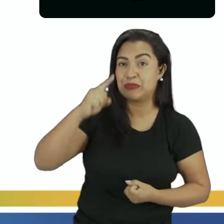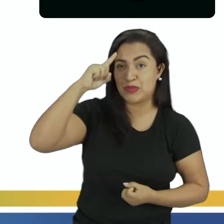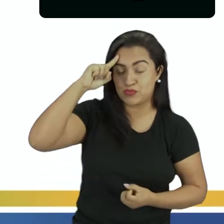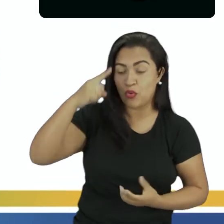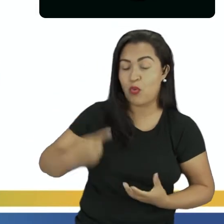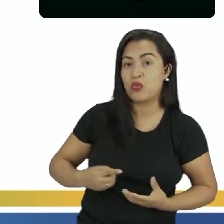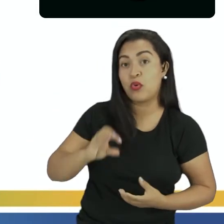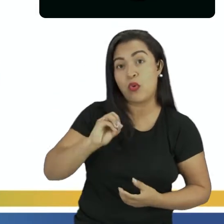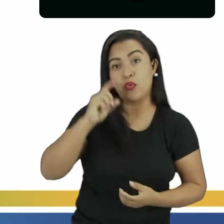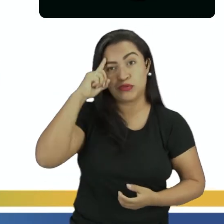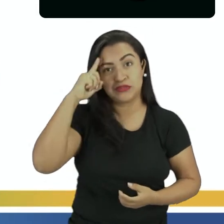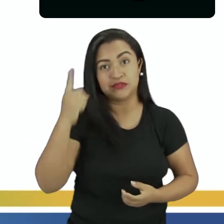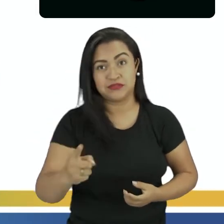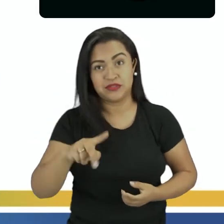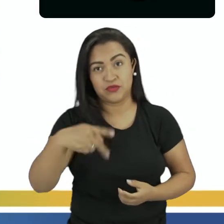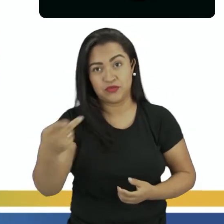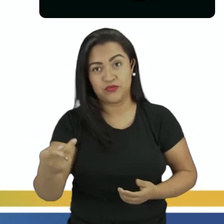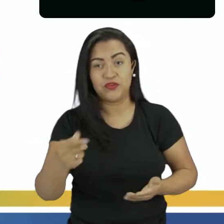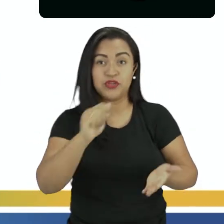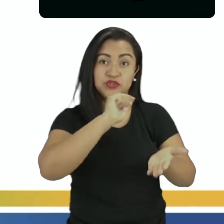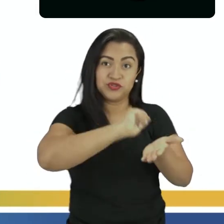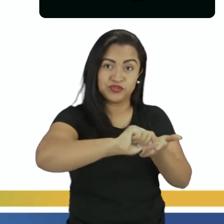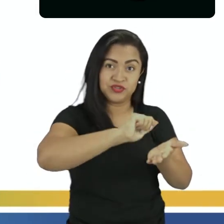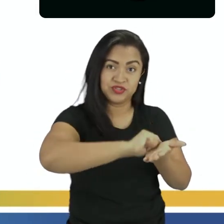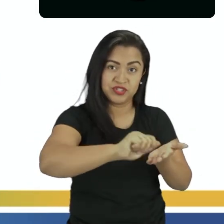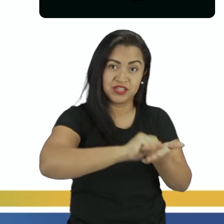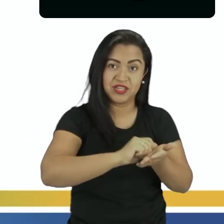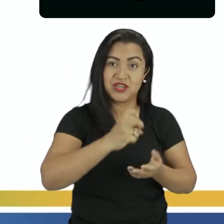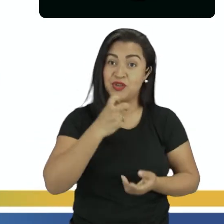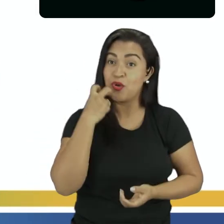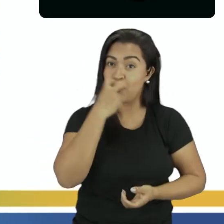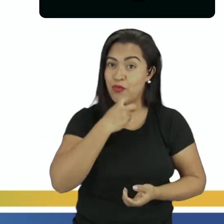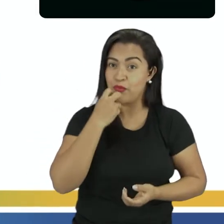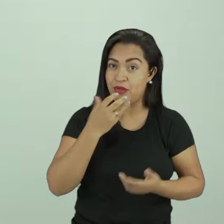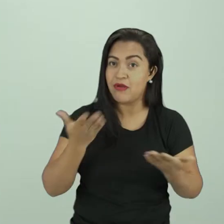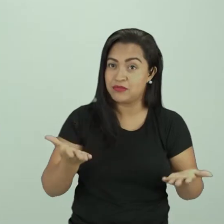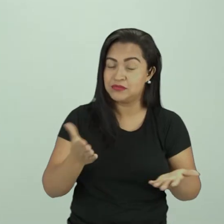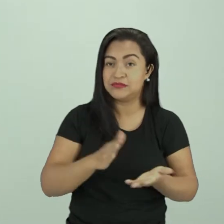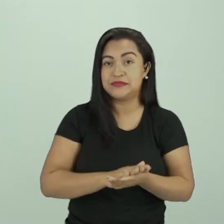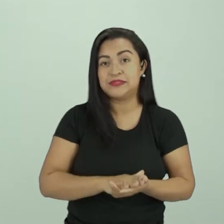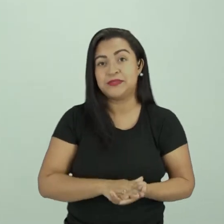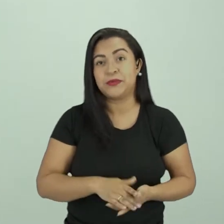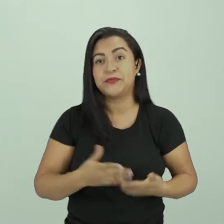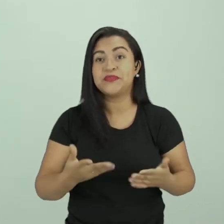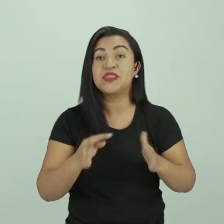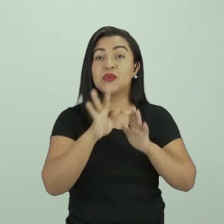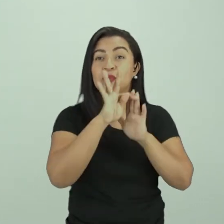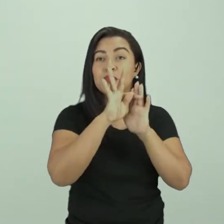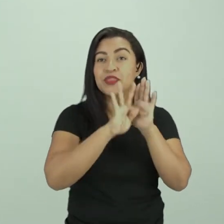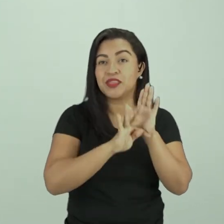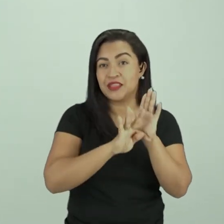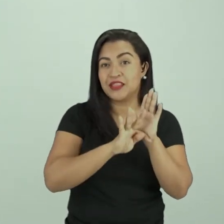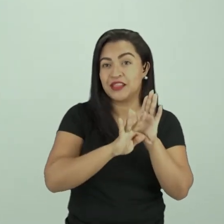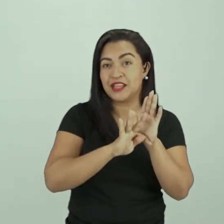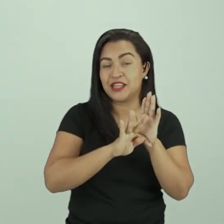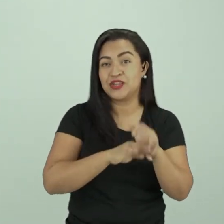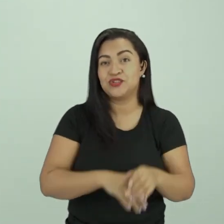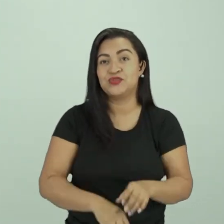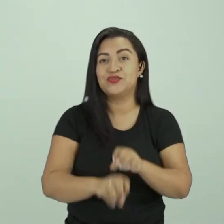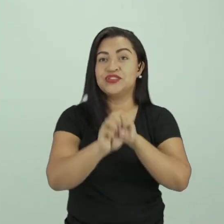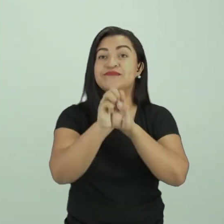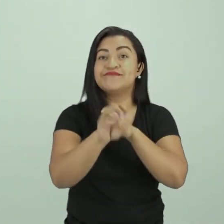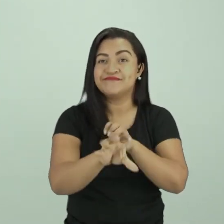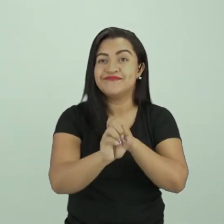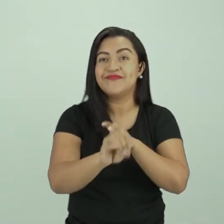verbal escrita a partir de textos injuntivos. Então, o que é esse texto injuntivo, né? O que é essa